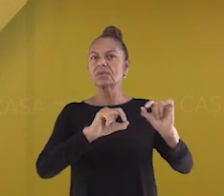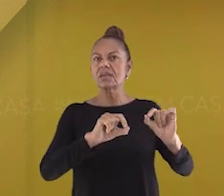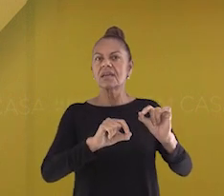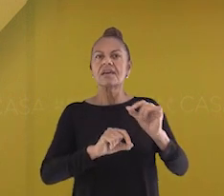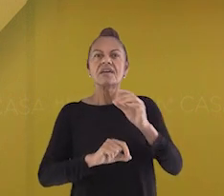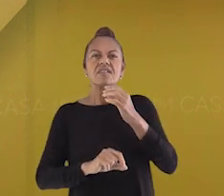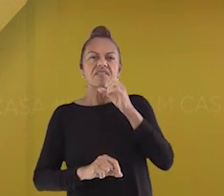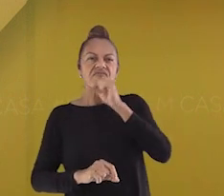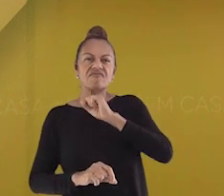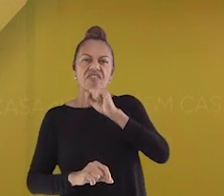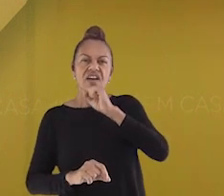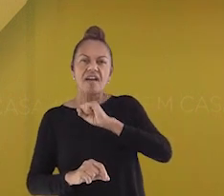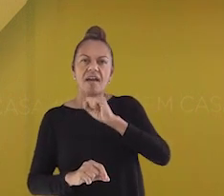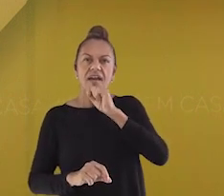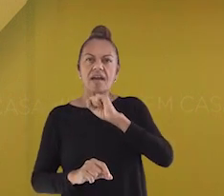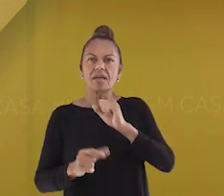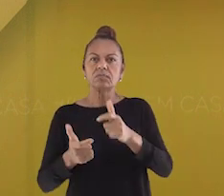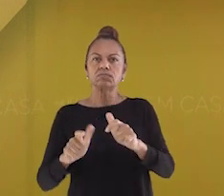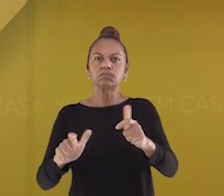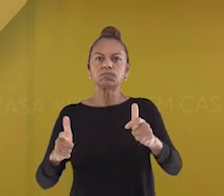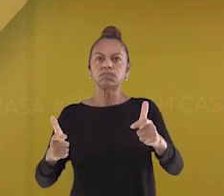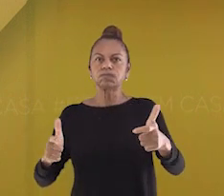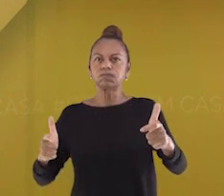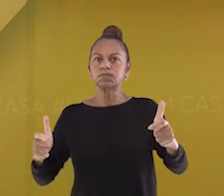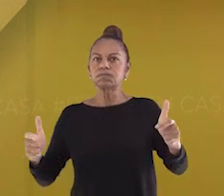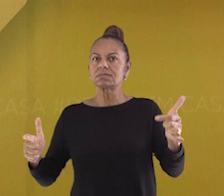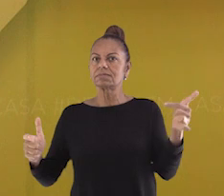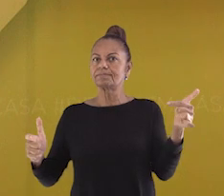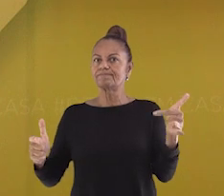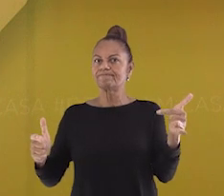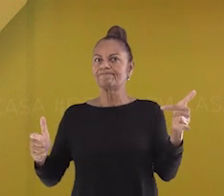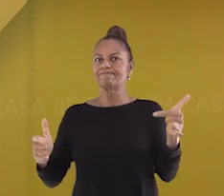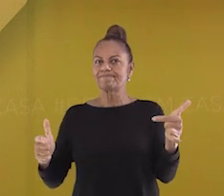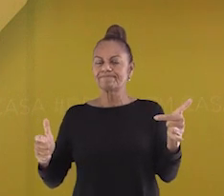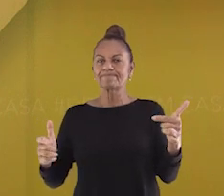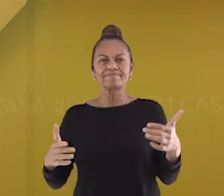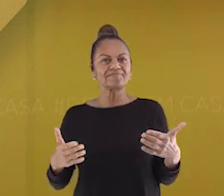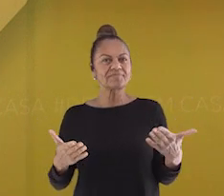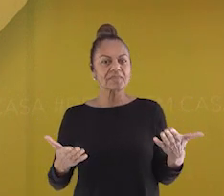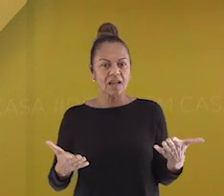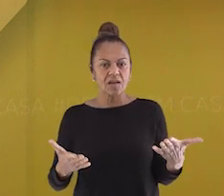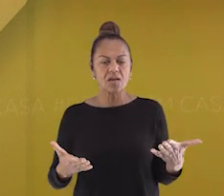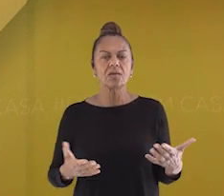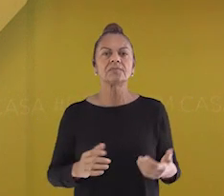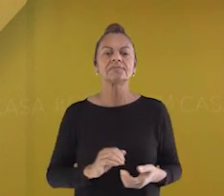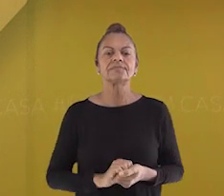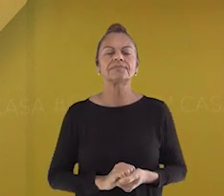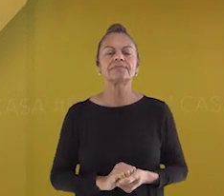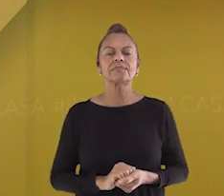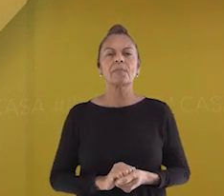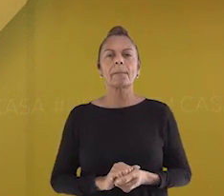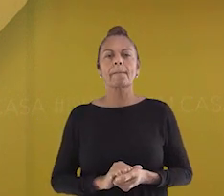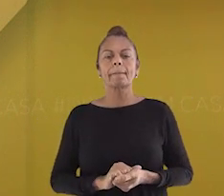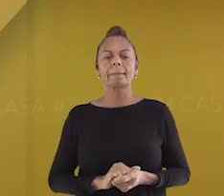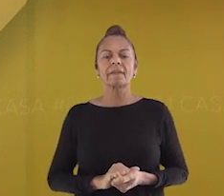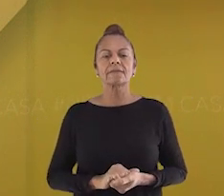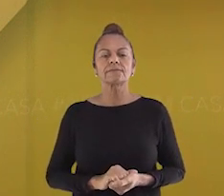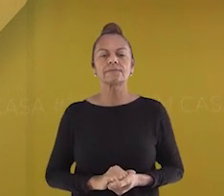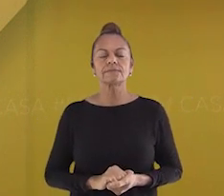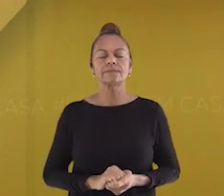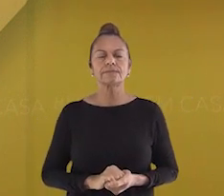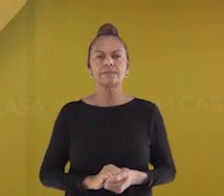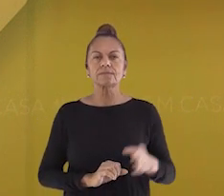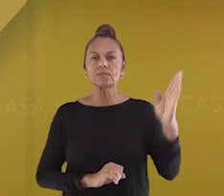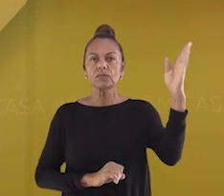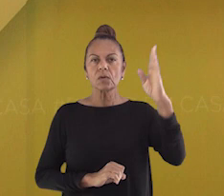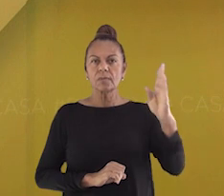de muitas outras nações, nasce a preocupação de que as despesas superem as receitas, ou